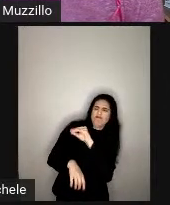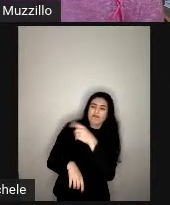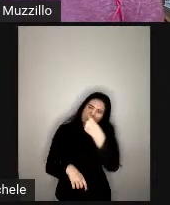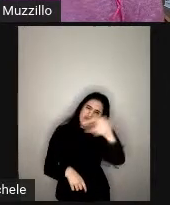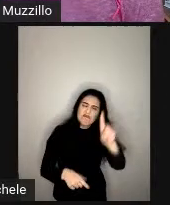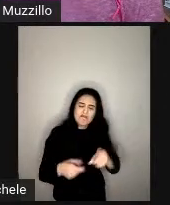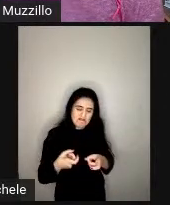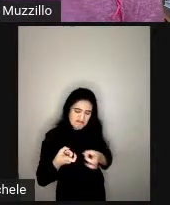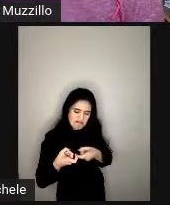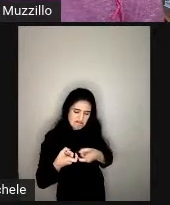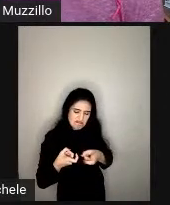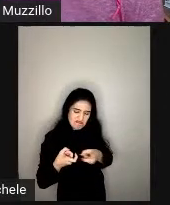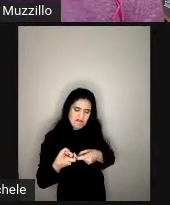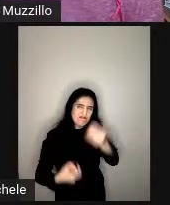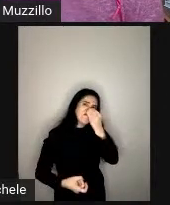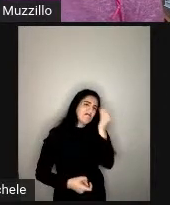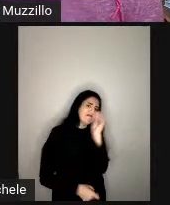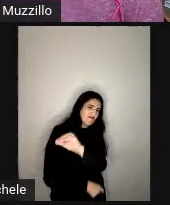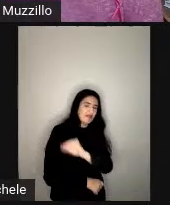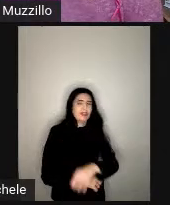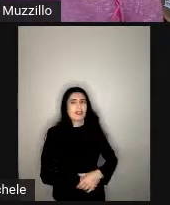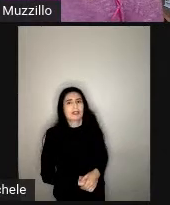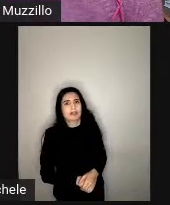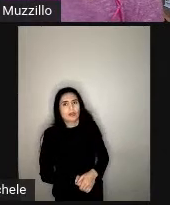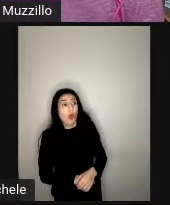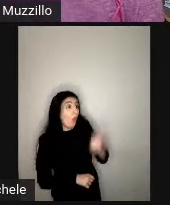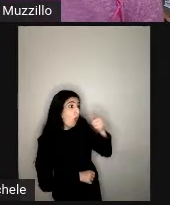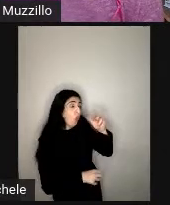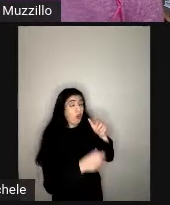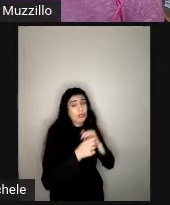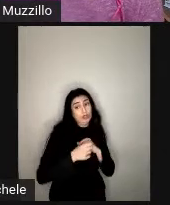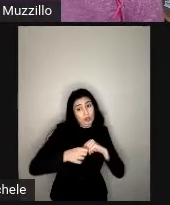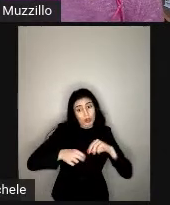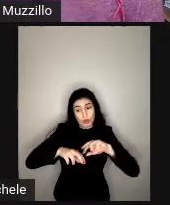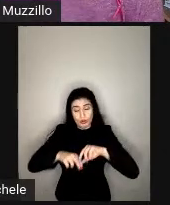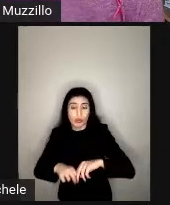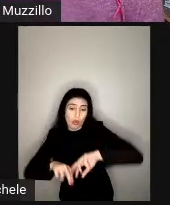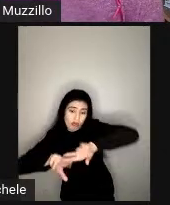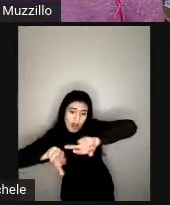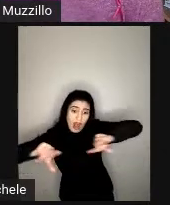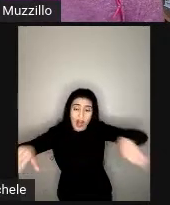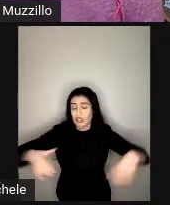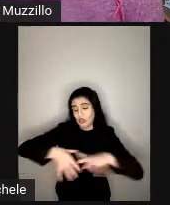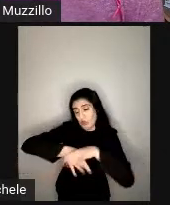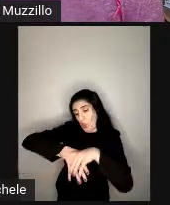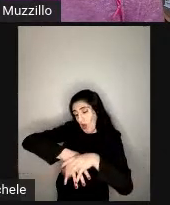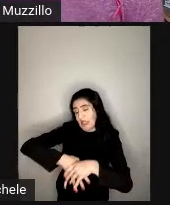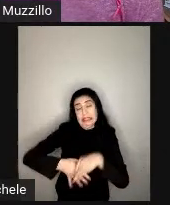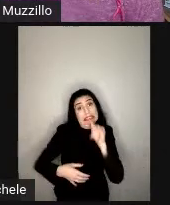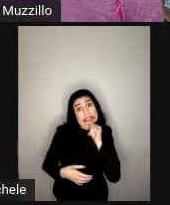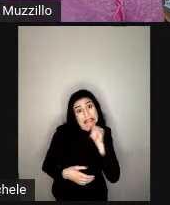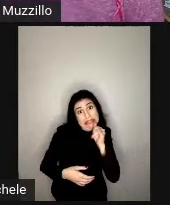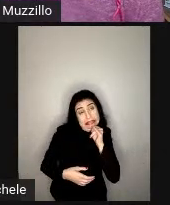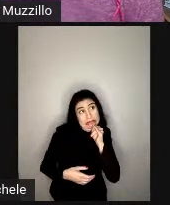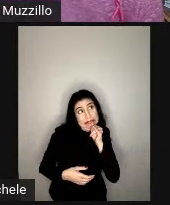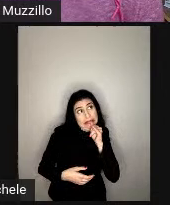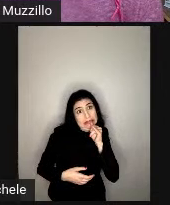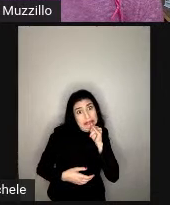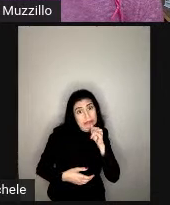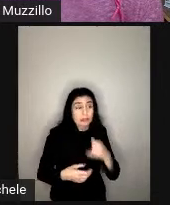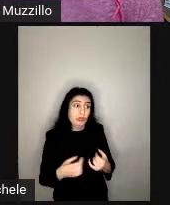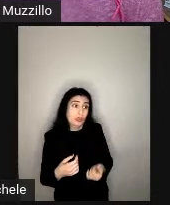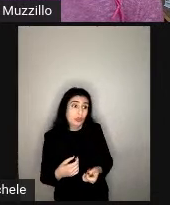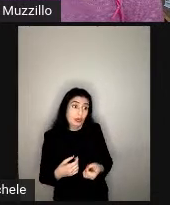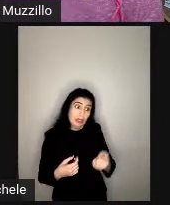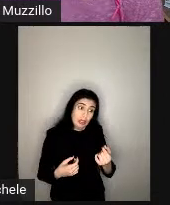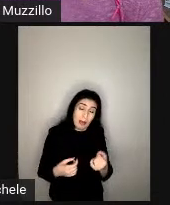com suspeita de câncer e de outras doenças, não foi atrás do tratamento, ou se foi atrás, não conseguiu o